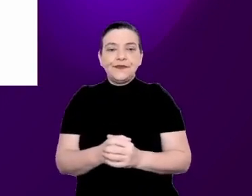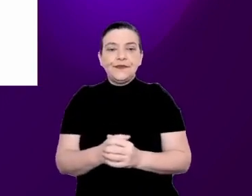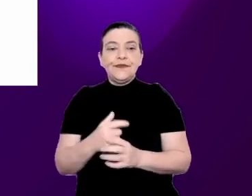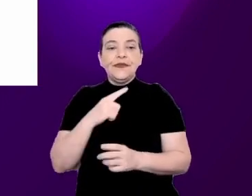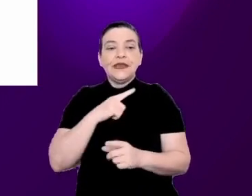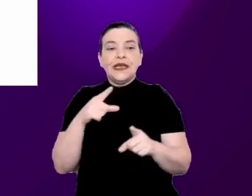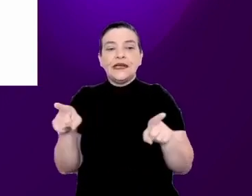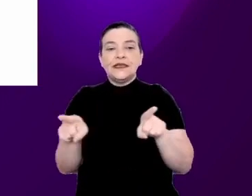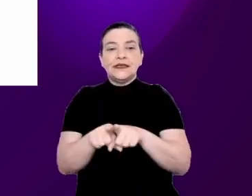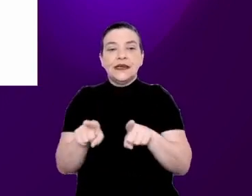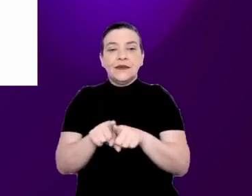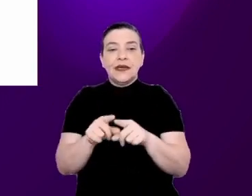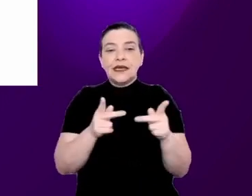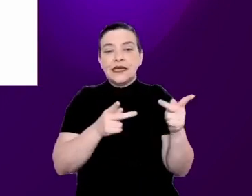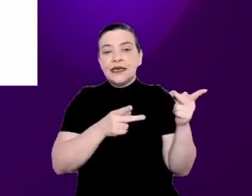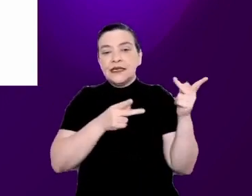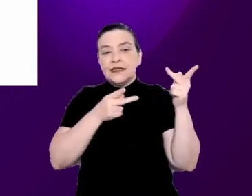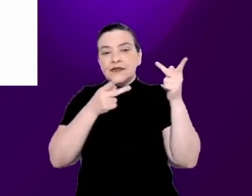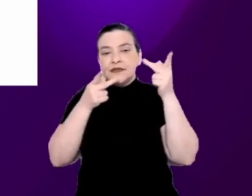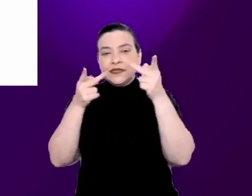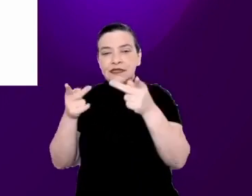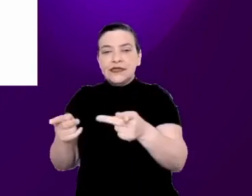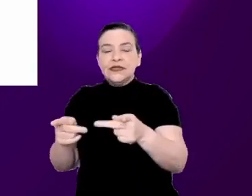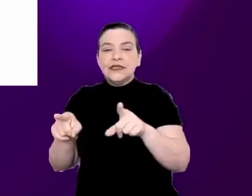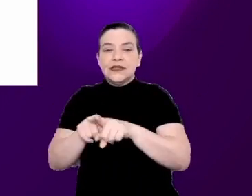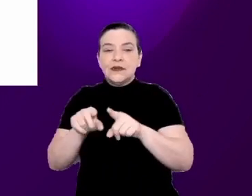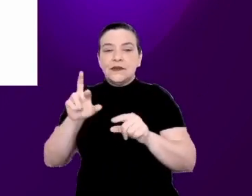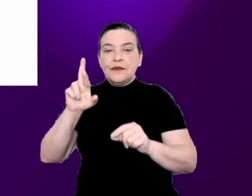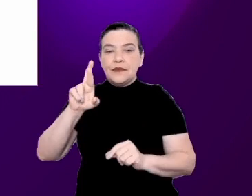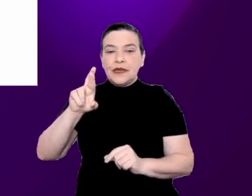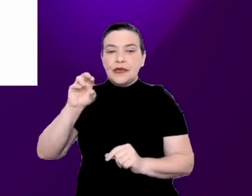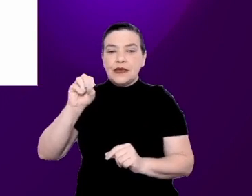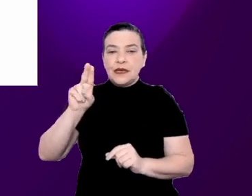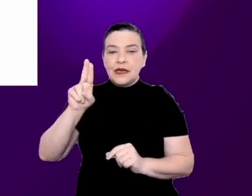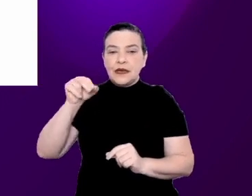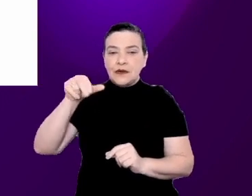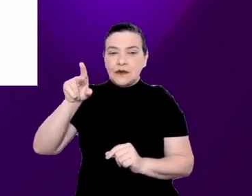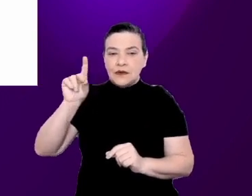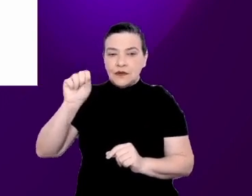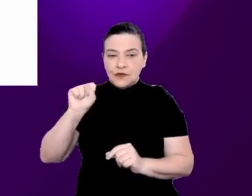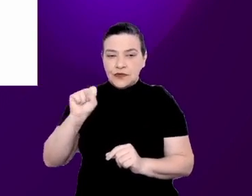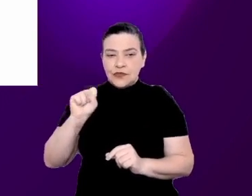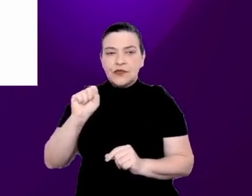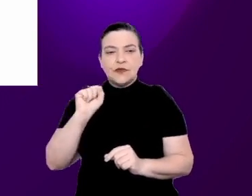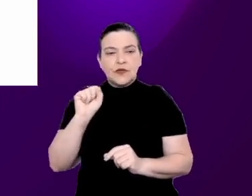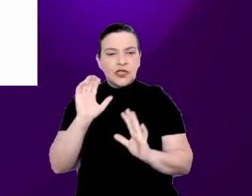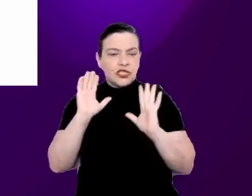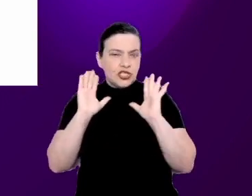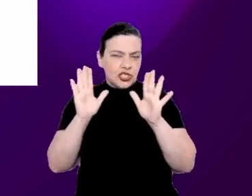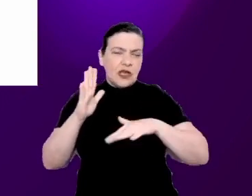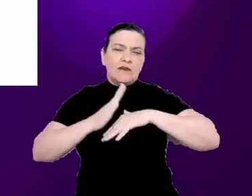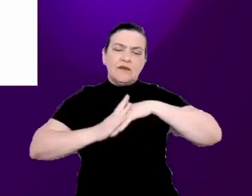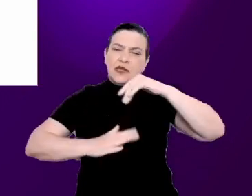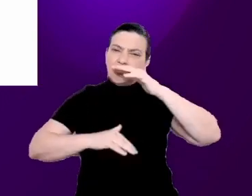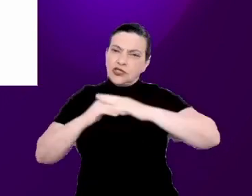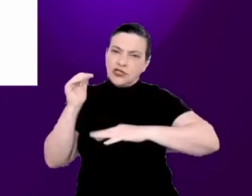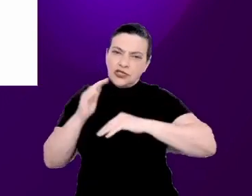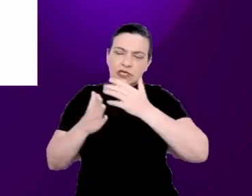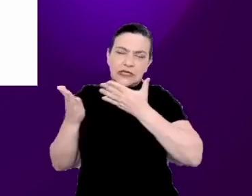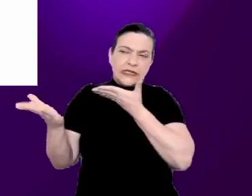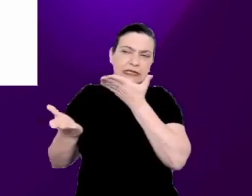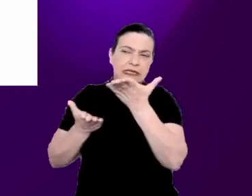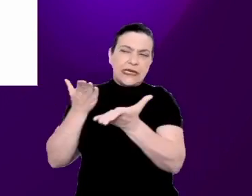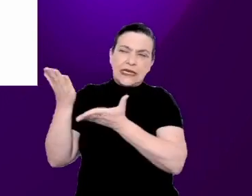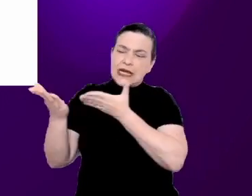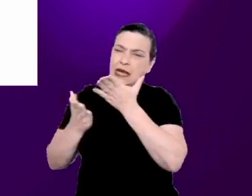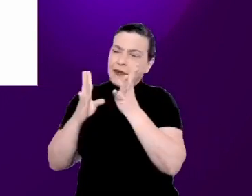tem as visitas multi ou os rounds, que é muito praticado já de longa data nas terapias intensivas, mas